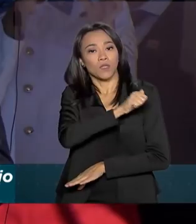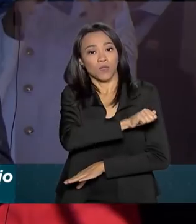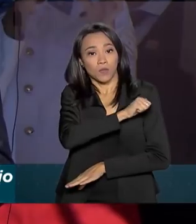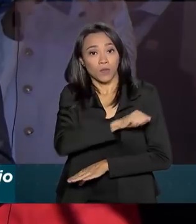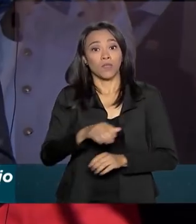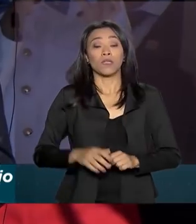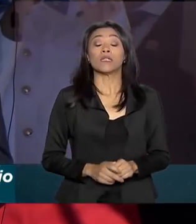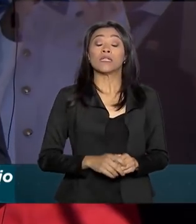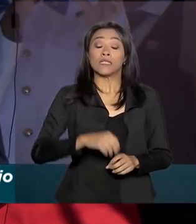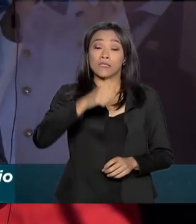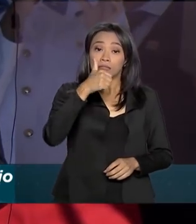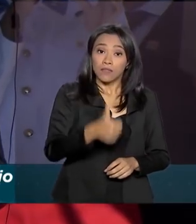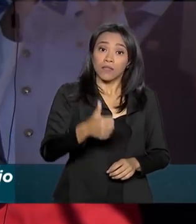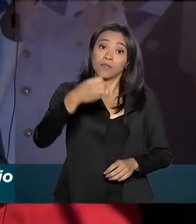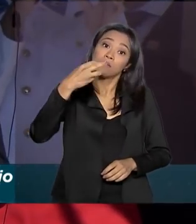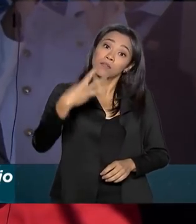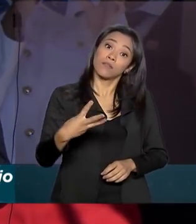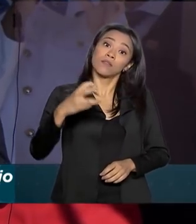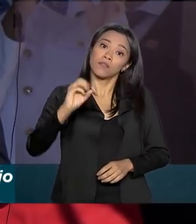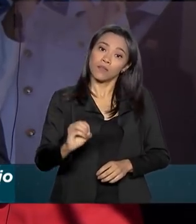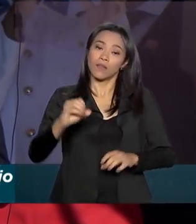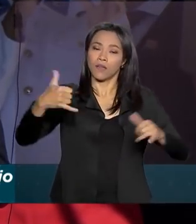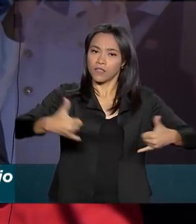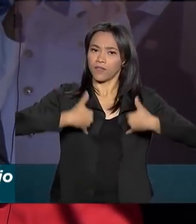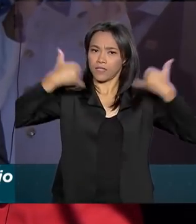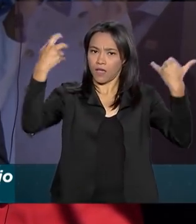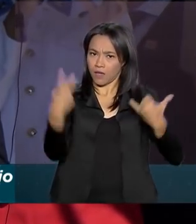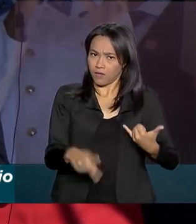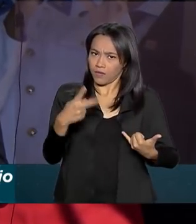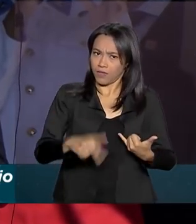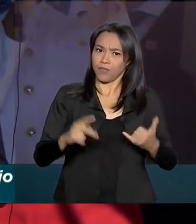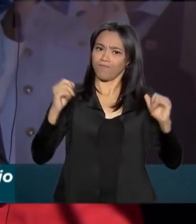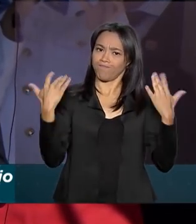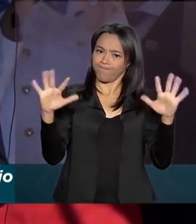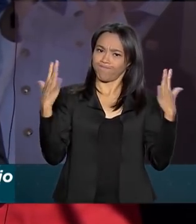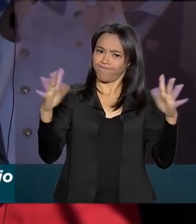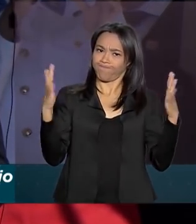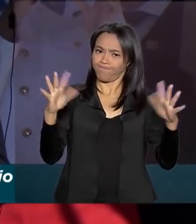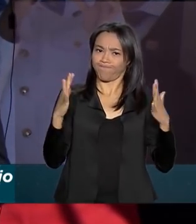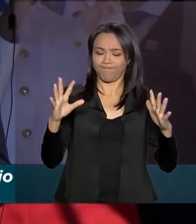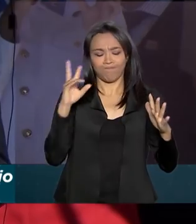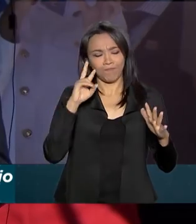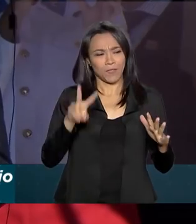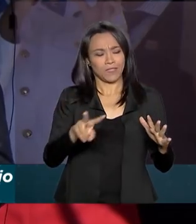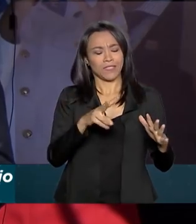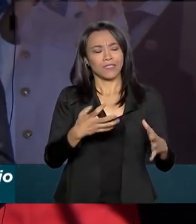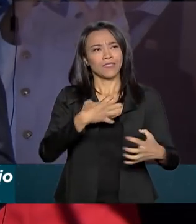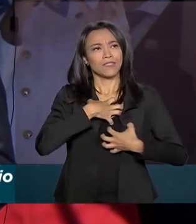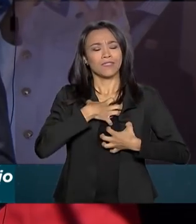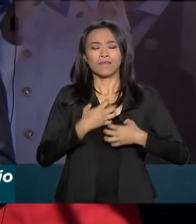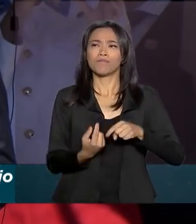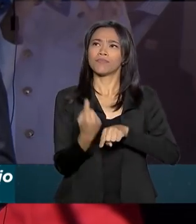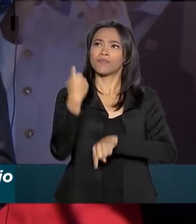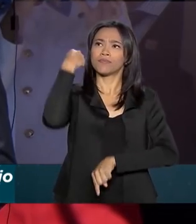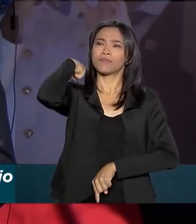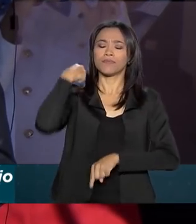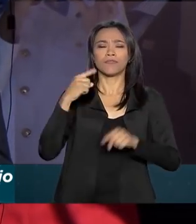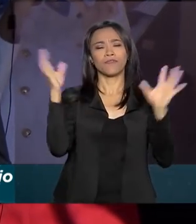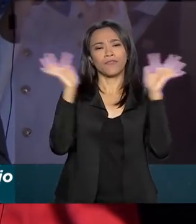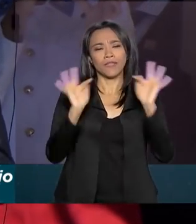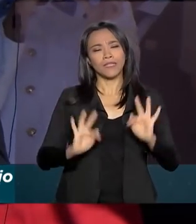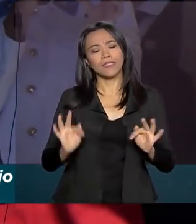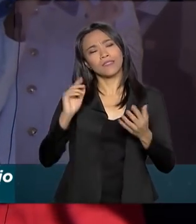aniversário hoje várias gerações confraternizam relembram momentos felizes vividos nesse colégio